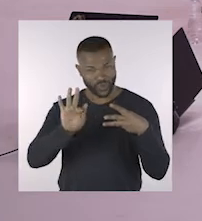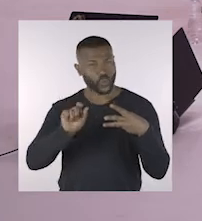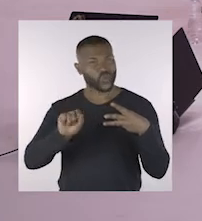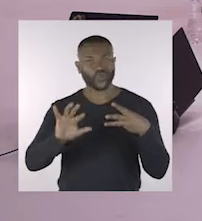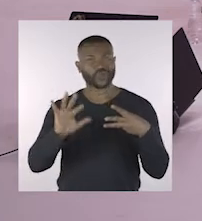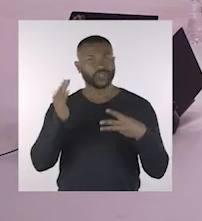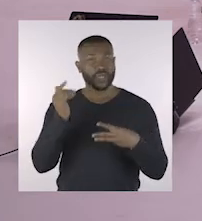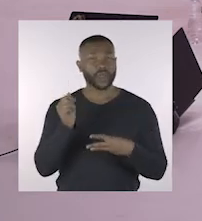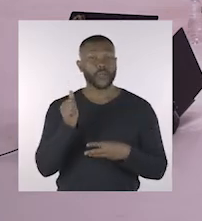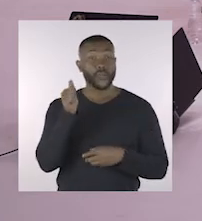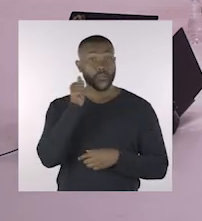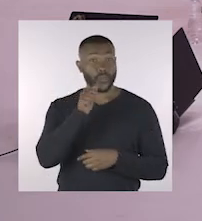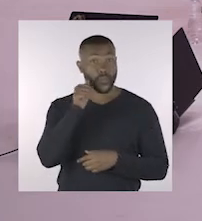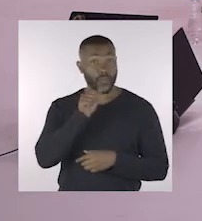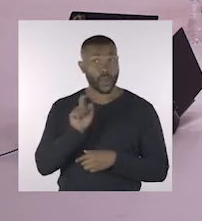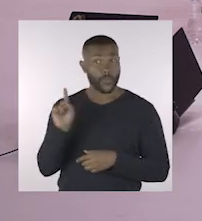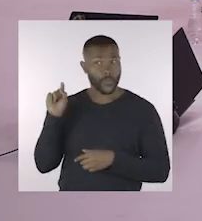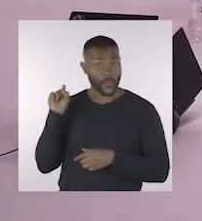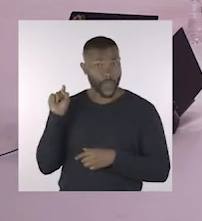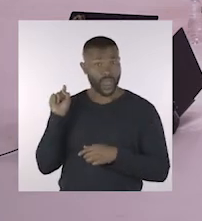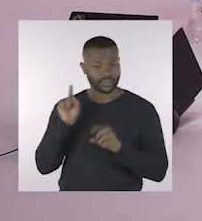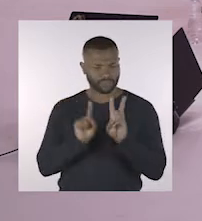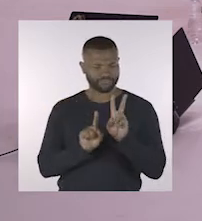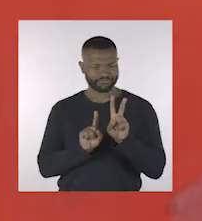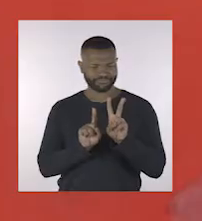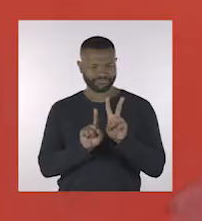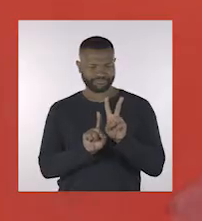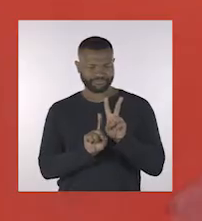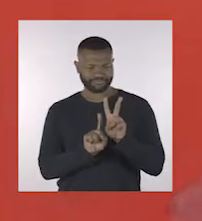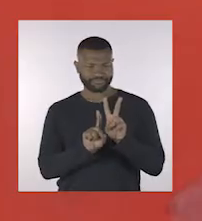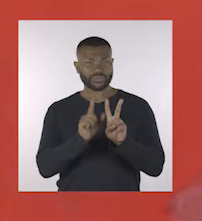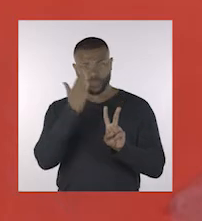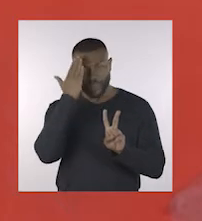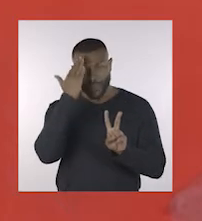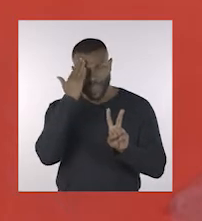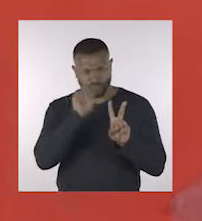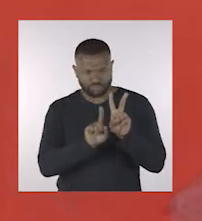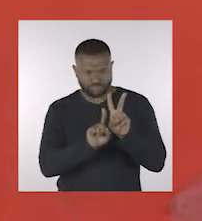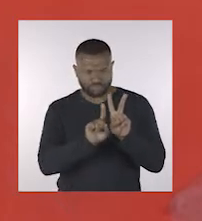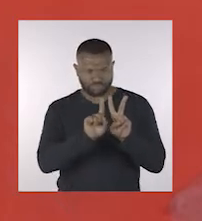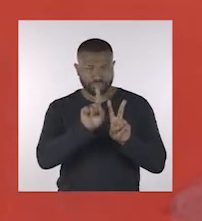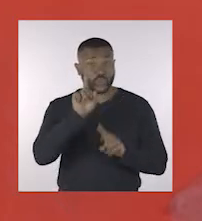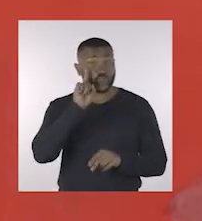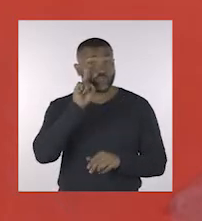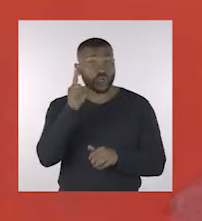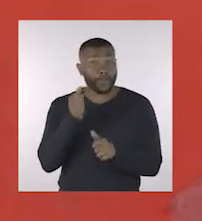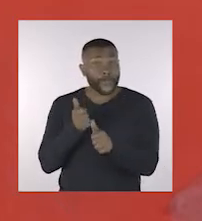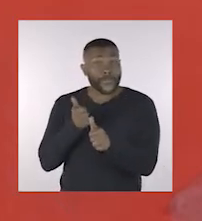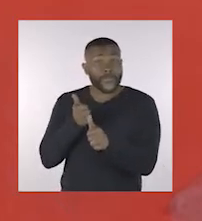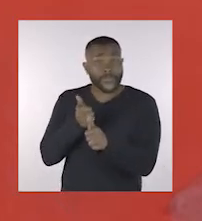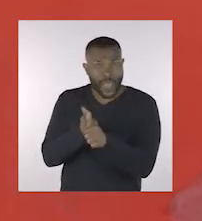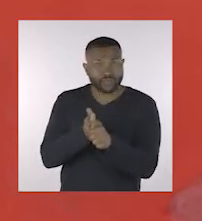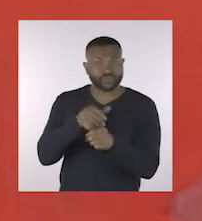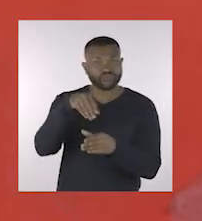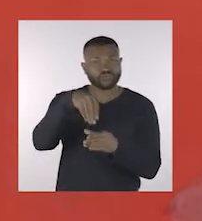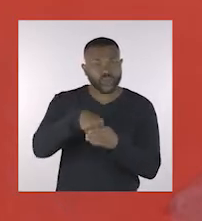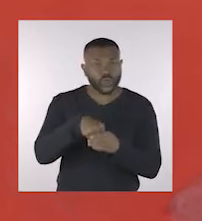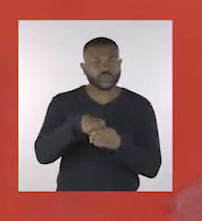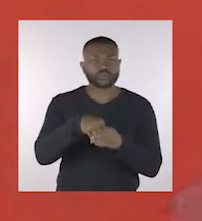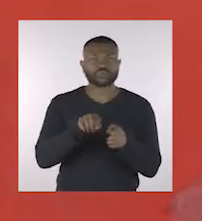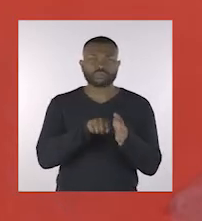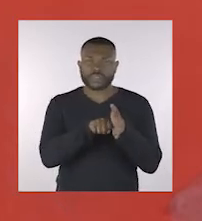Marta ele tava tava lá atrás mas todo mundo sabia que a Marta subir no dia anterior à eleição Jornal